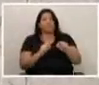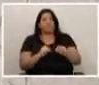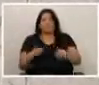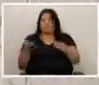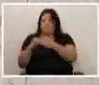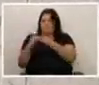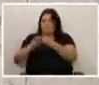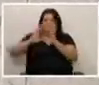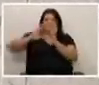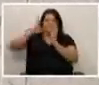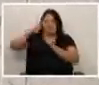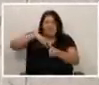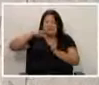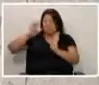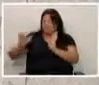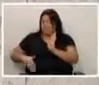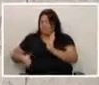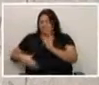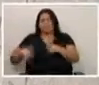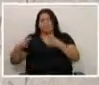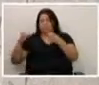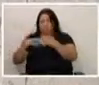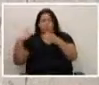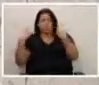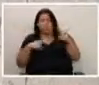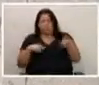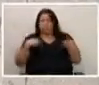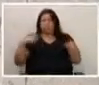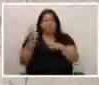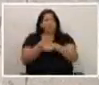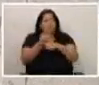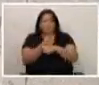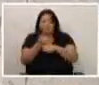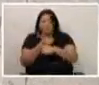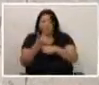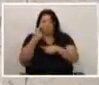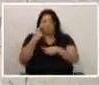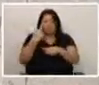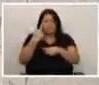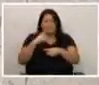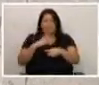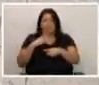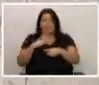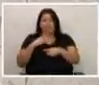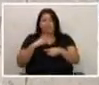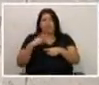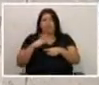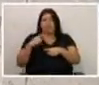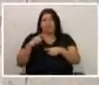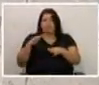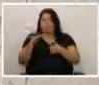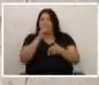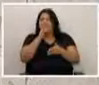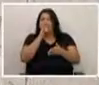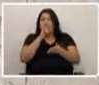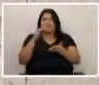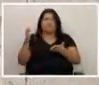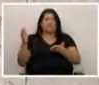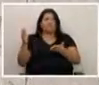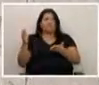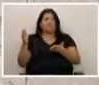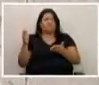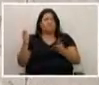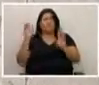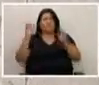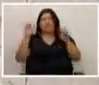por facções, e chegamos no local e procuramos já indícios desse ataque, que seria possivelmente uma invasão, um arrombamento de